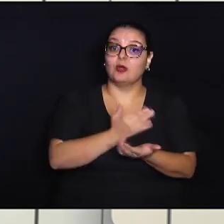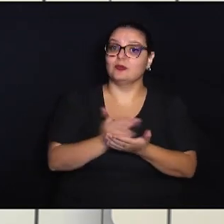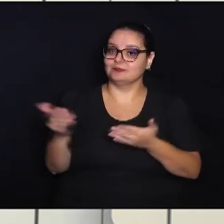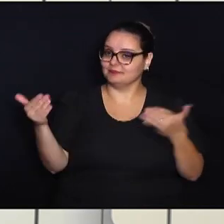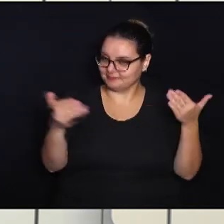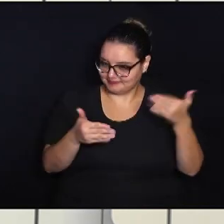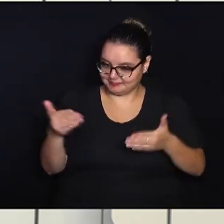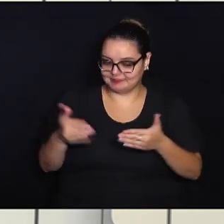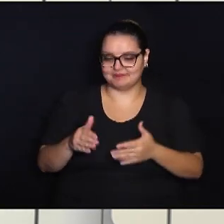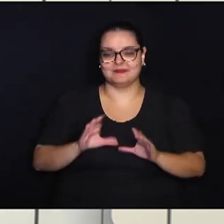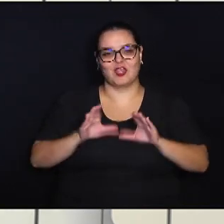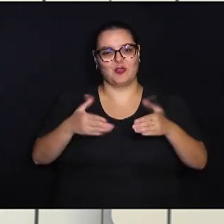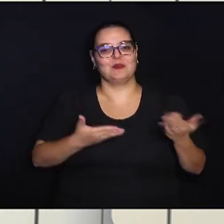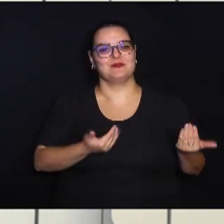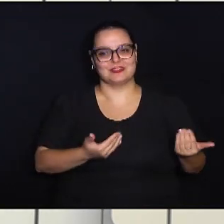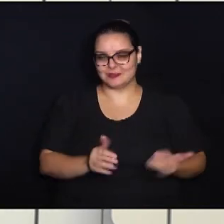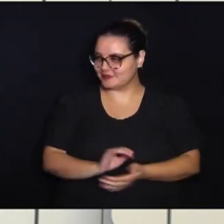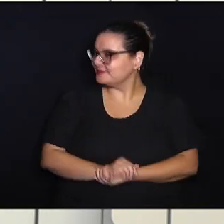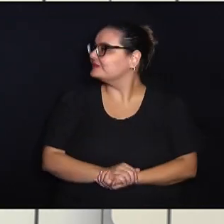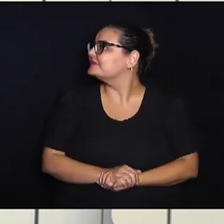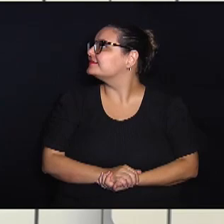frequentar o Parlamento Jovem.